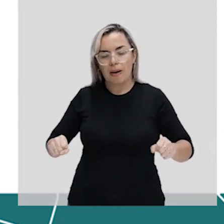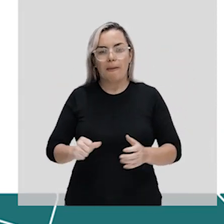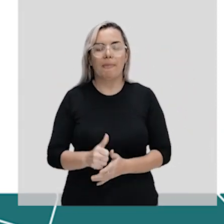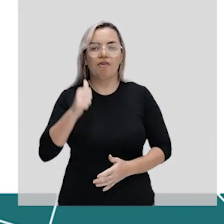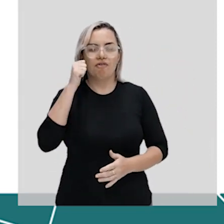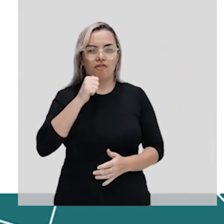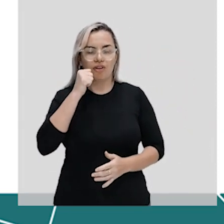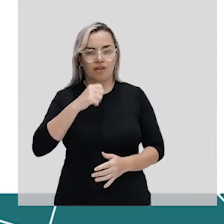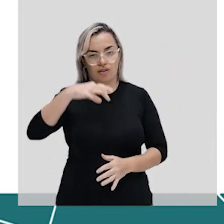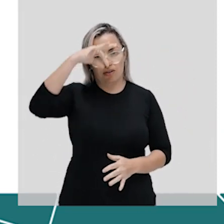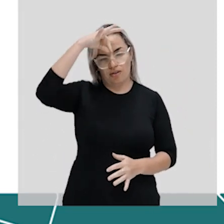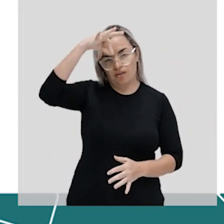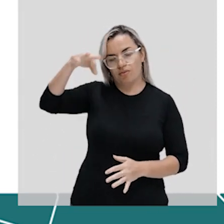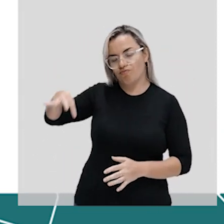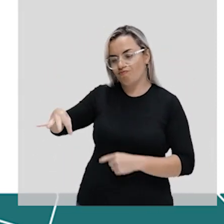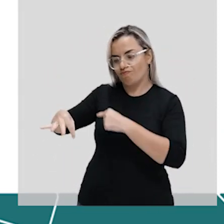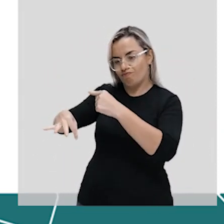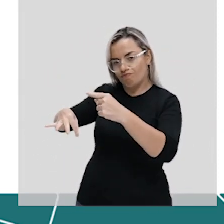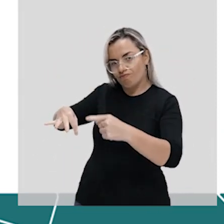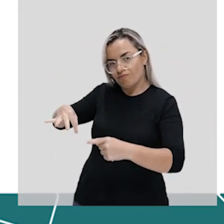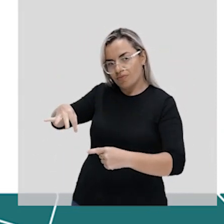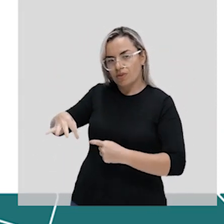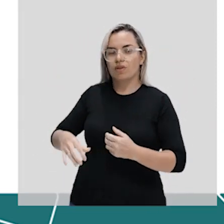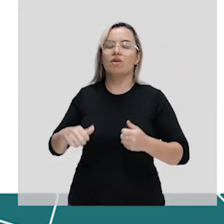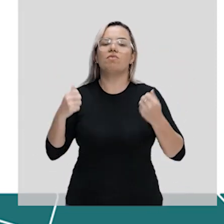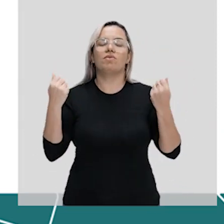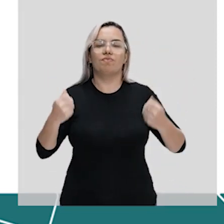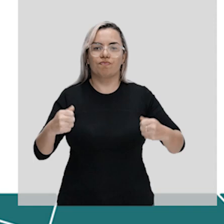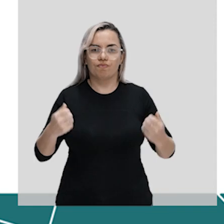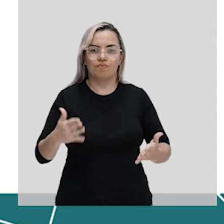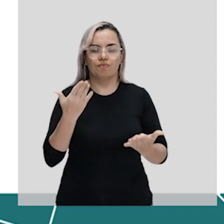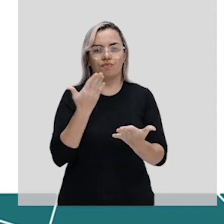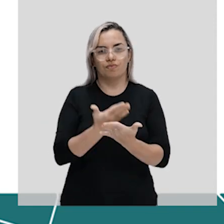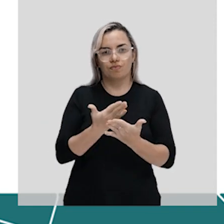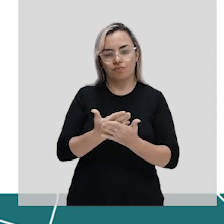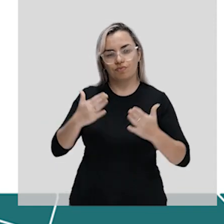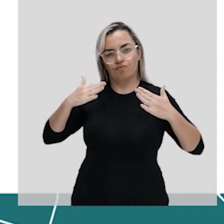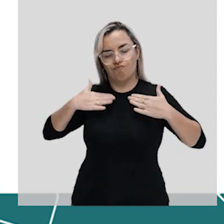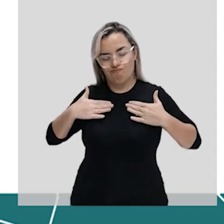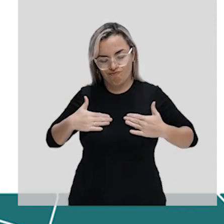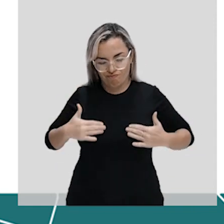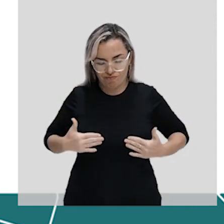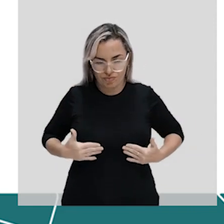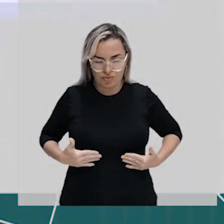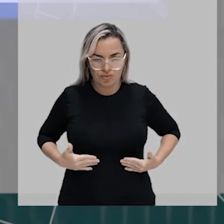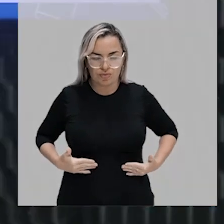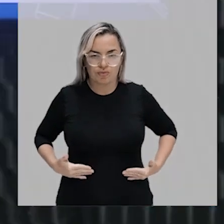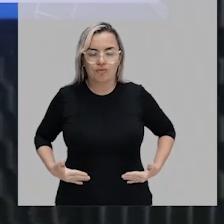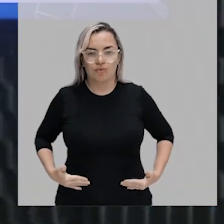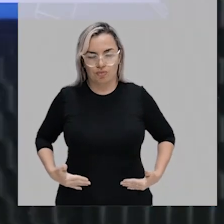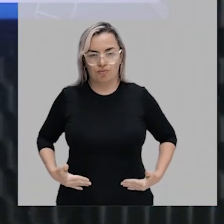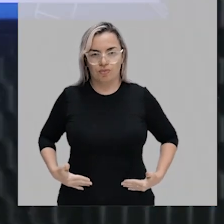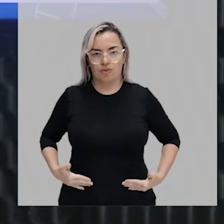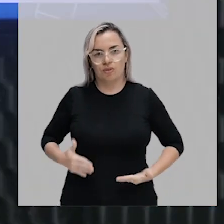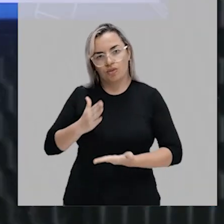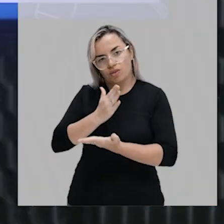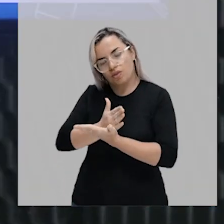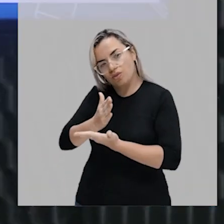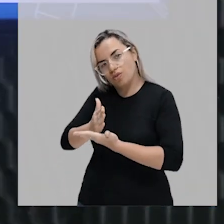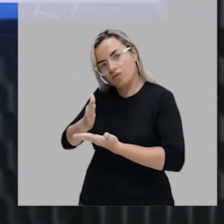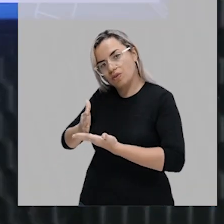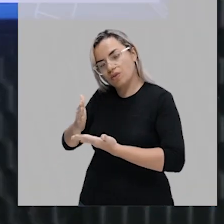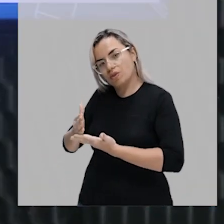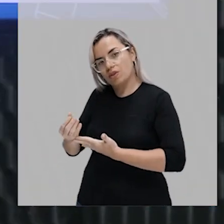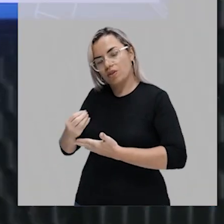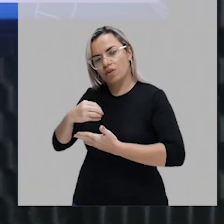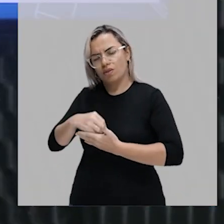Nós precisamos estudar o nosso corpo, precisamos conhecer as partes que compõem o nosso organismo.